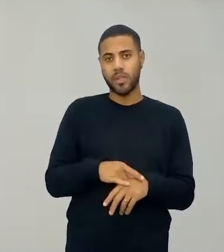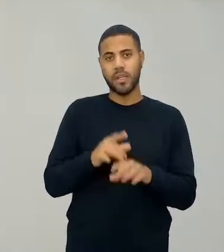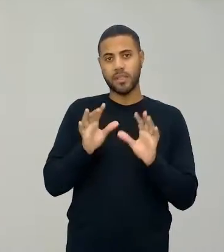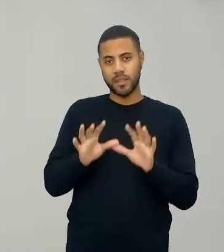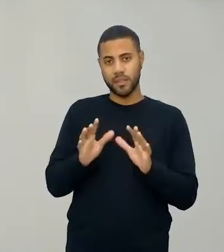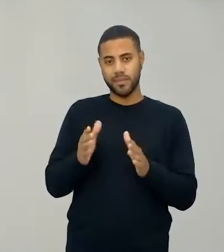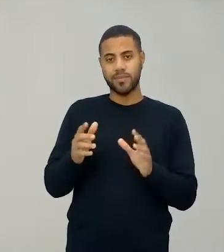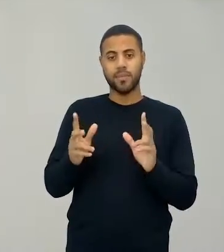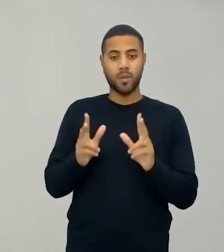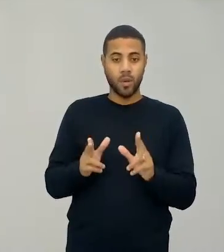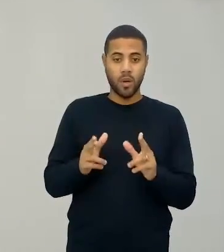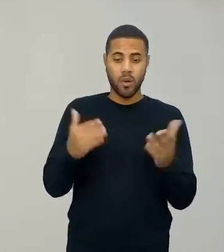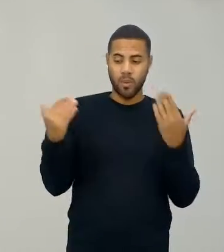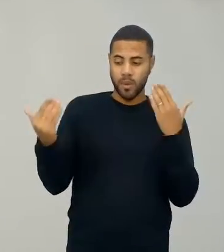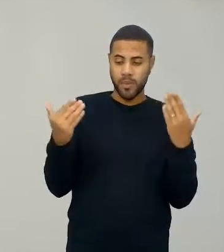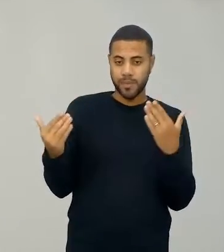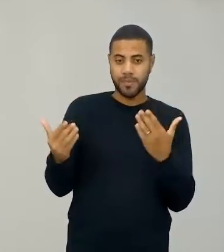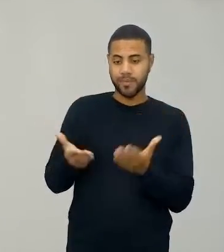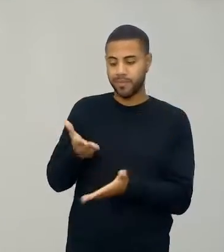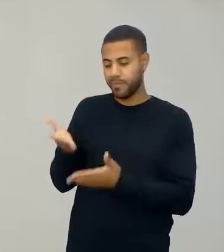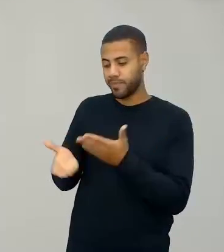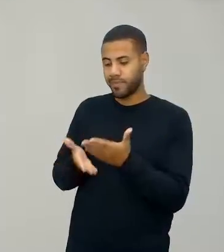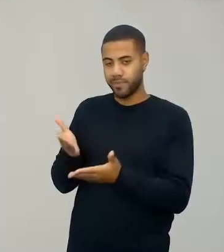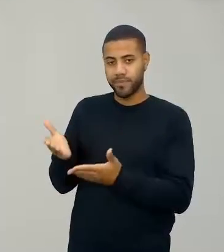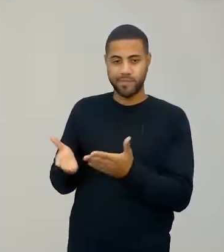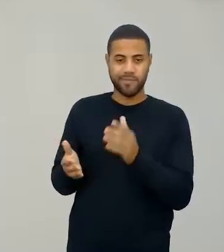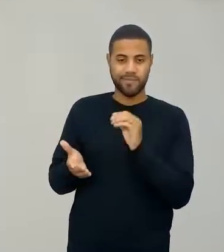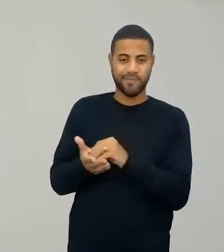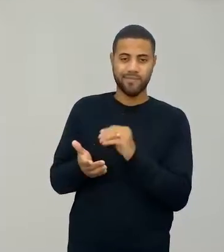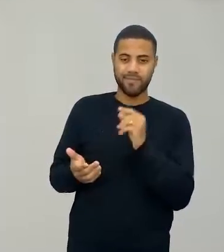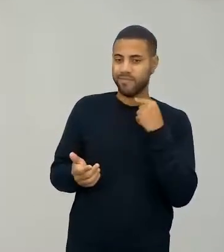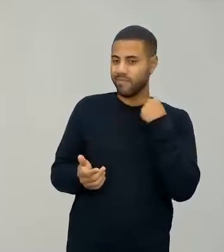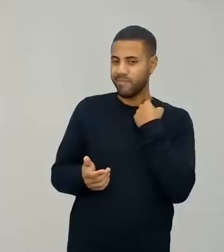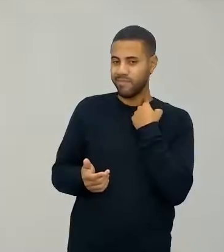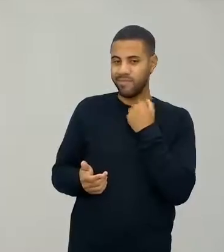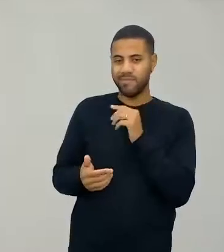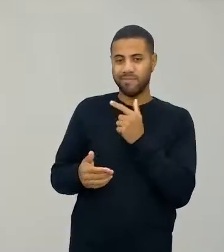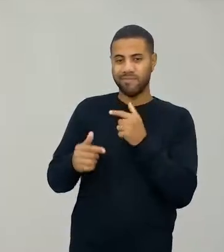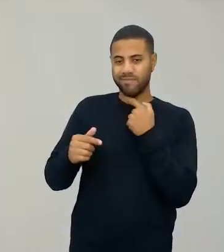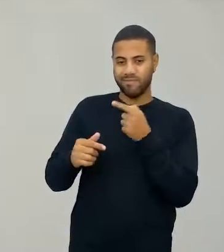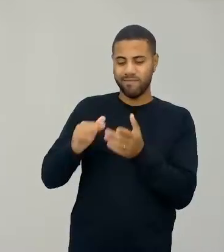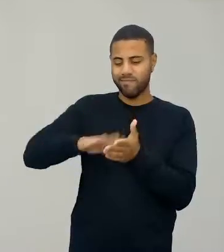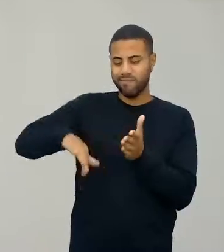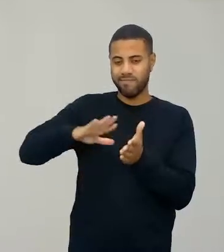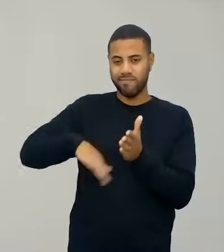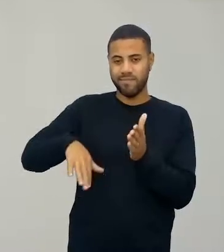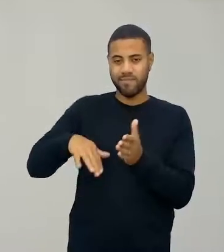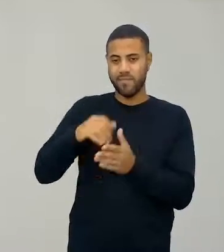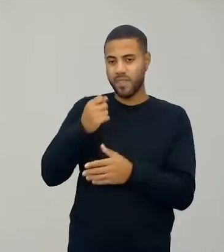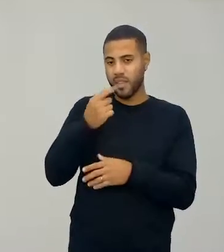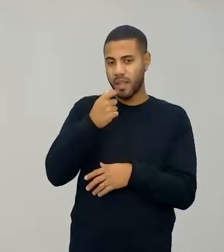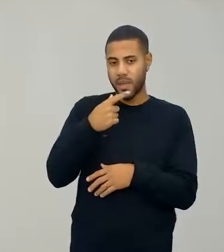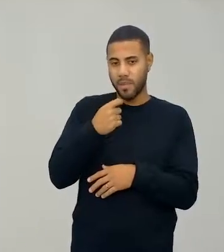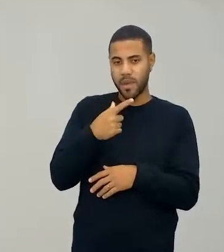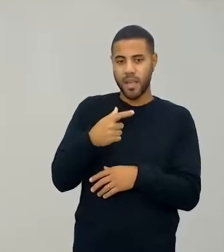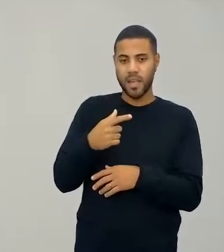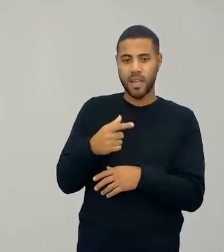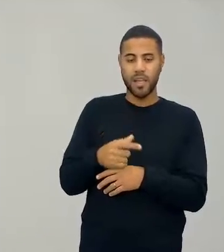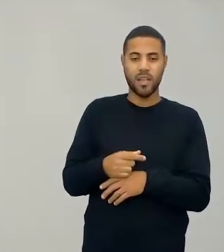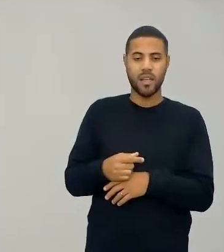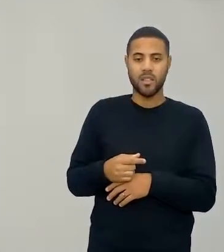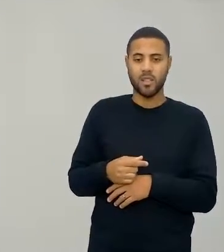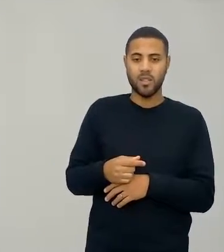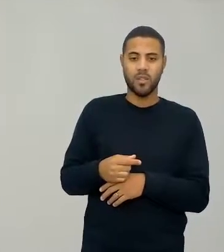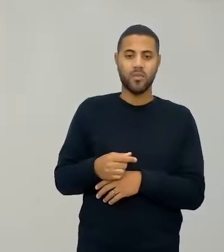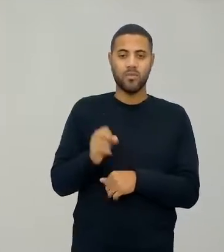de tratamento de esgoto, eles não eliminam ali do esgoto esses medicamentos, né, hormônios e tal,